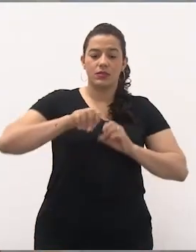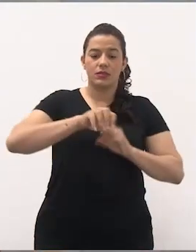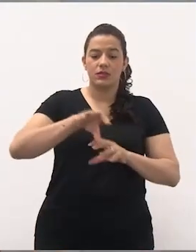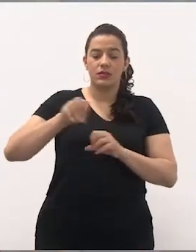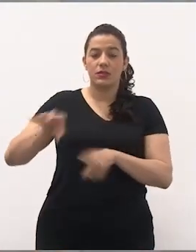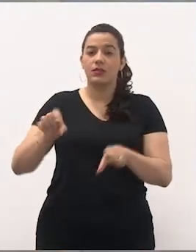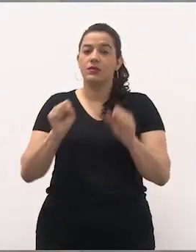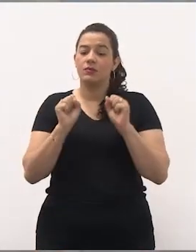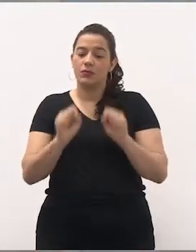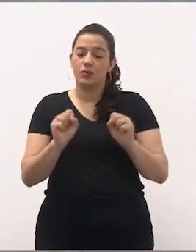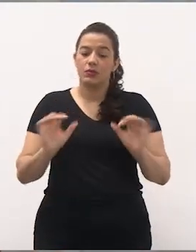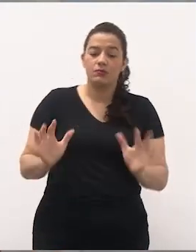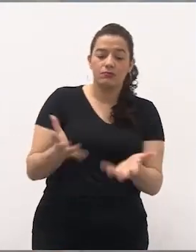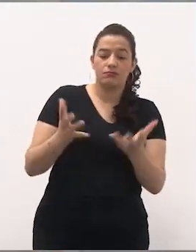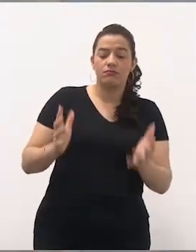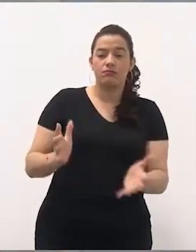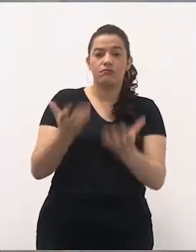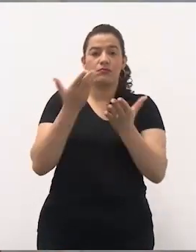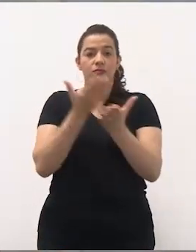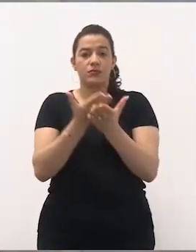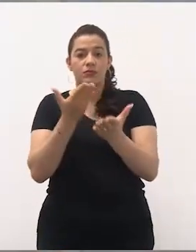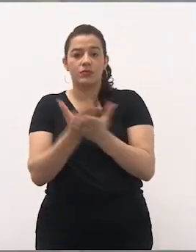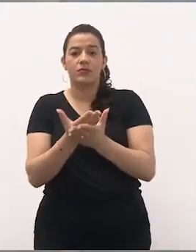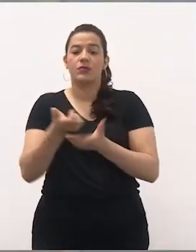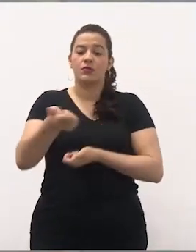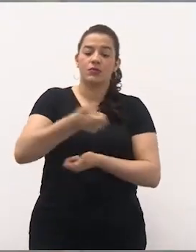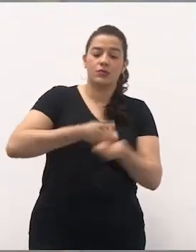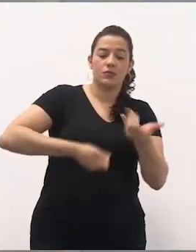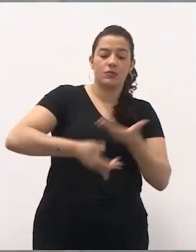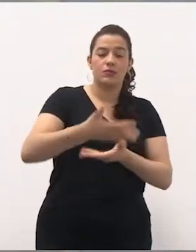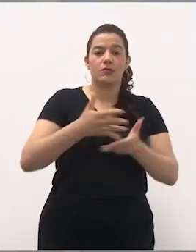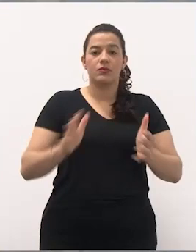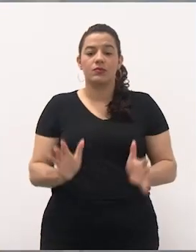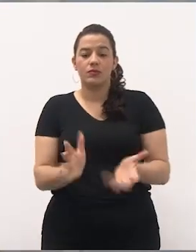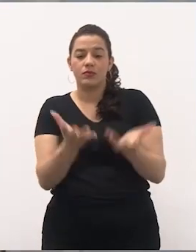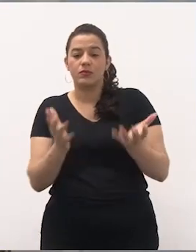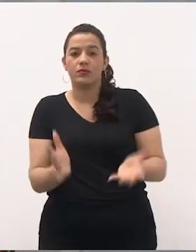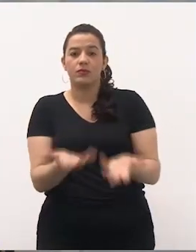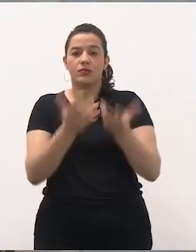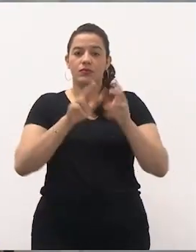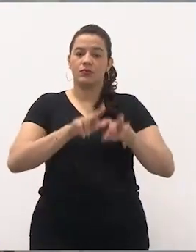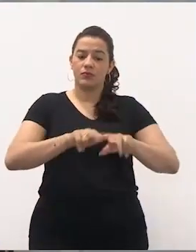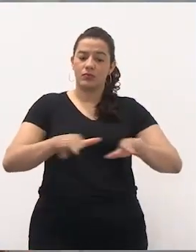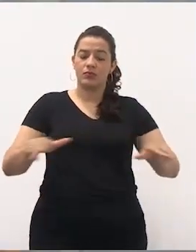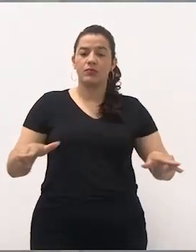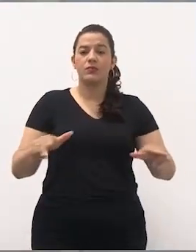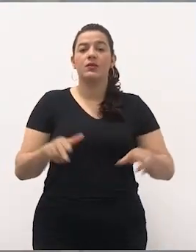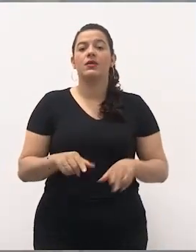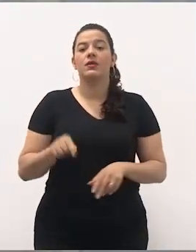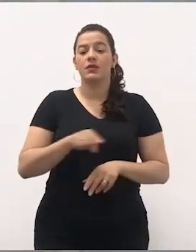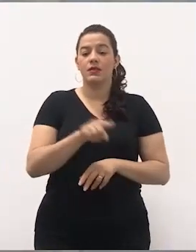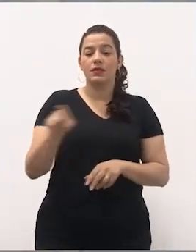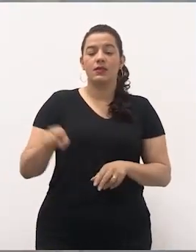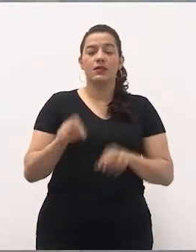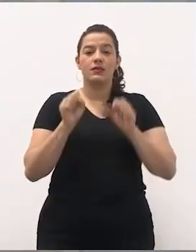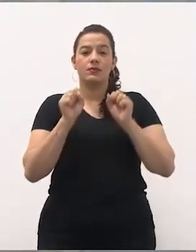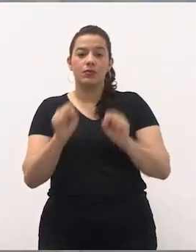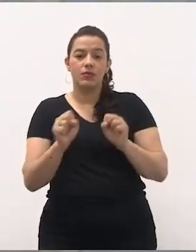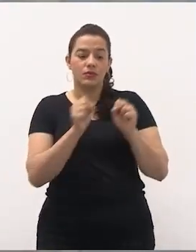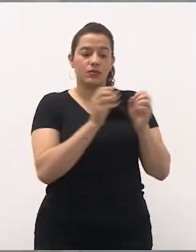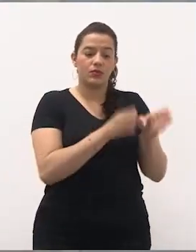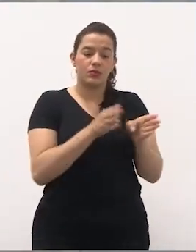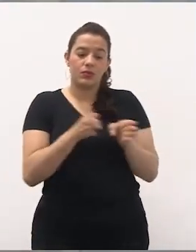os estudantes, compartilhar, estimular a fazer as ações, e para que ele possa organizar